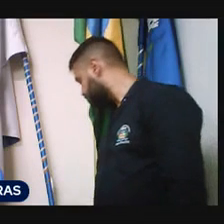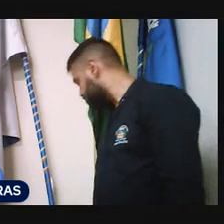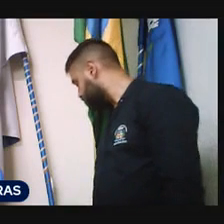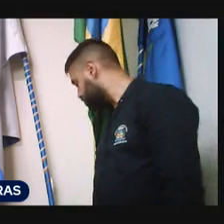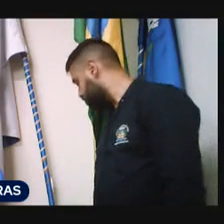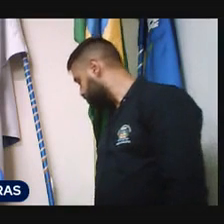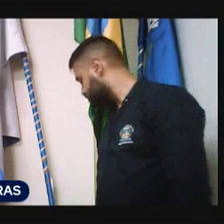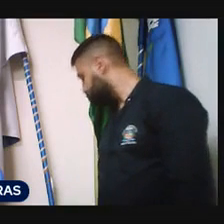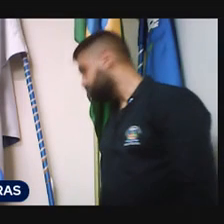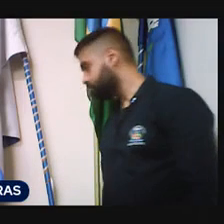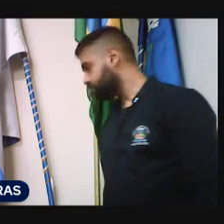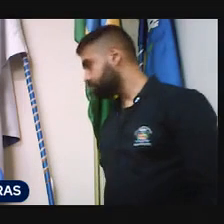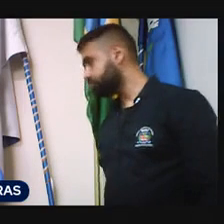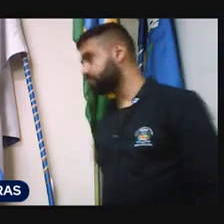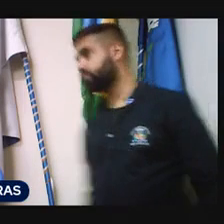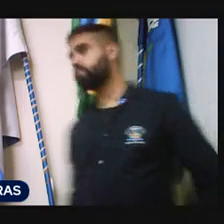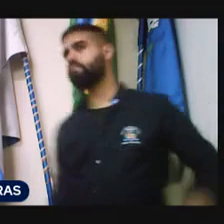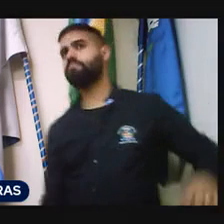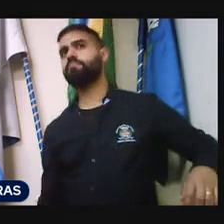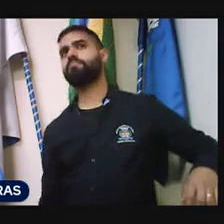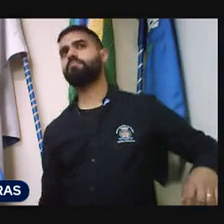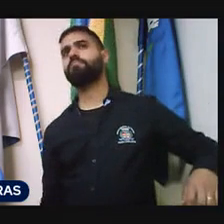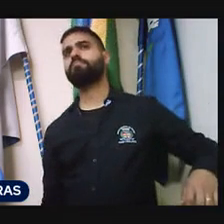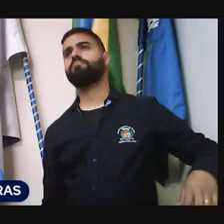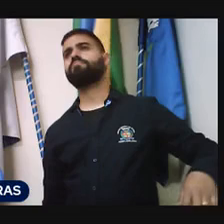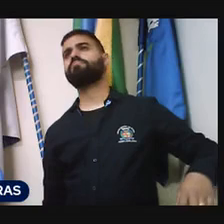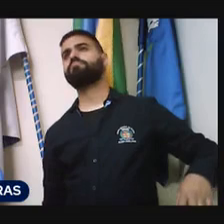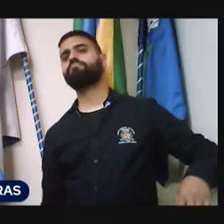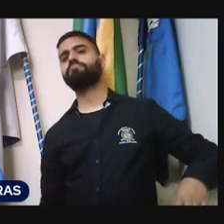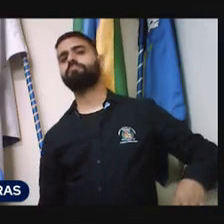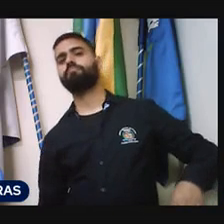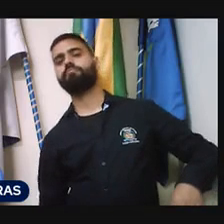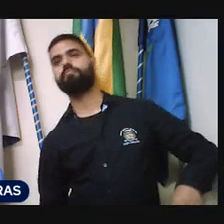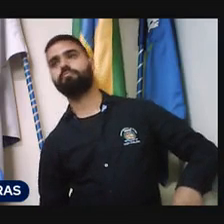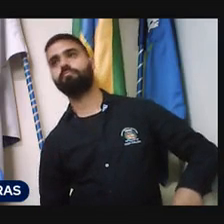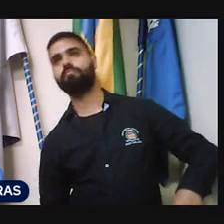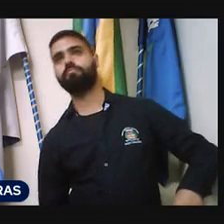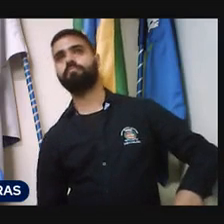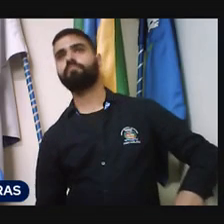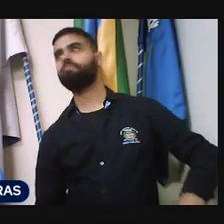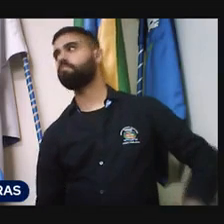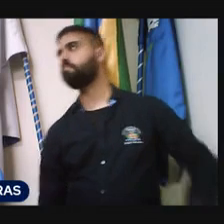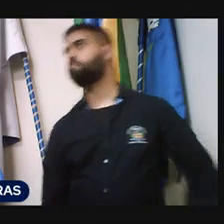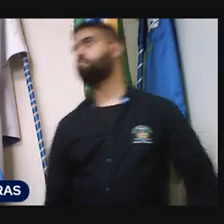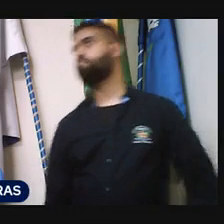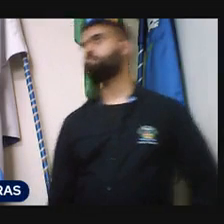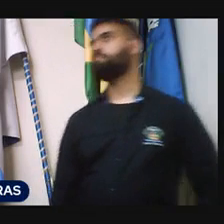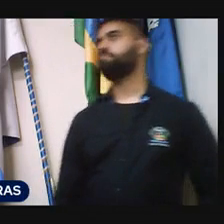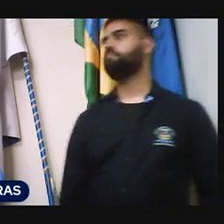rodízio implantado o primeiro Vereador a fazer o uso da Tribuna o vereador Bernardo